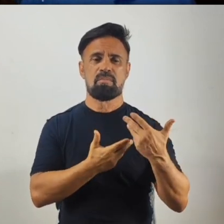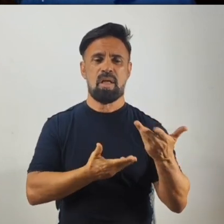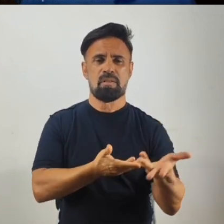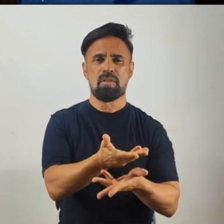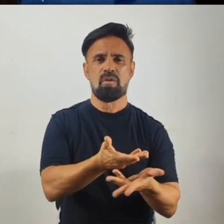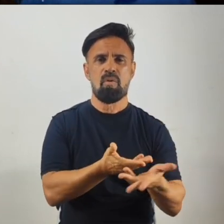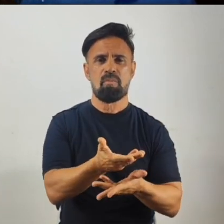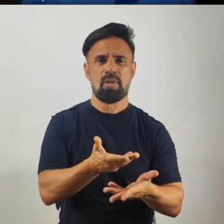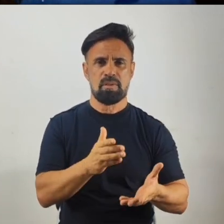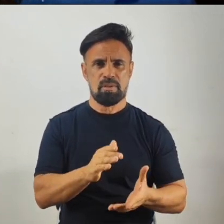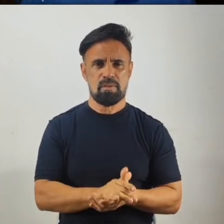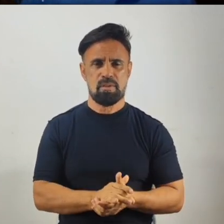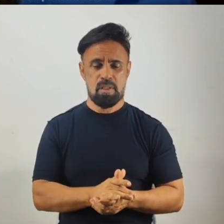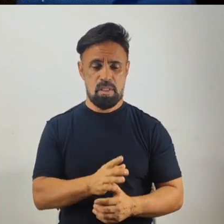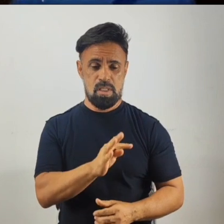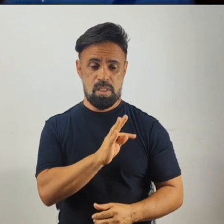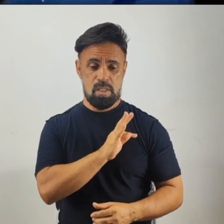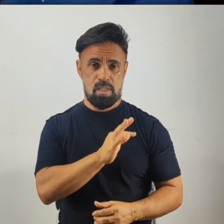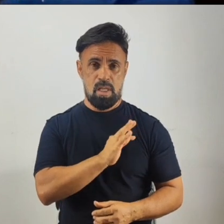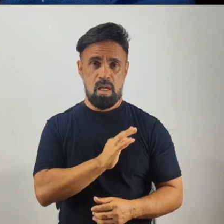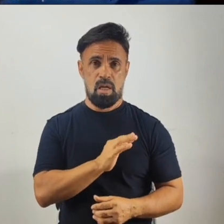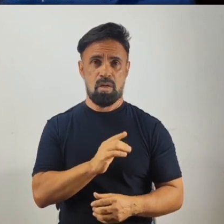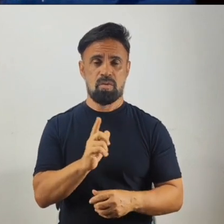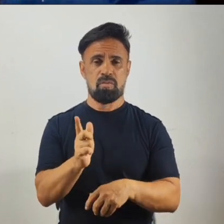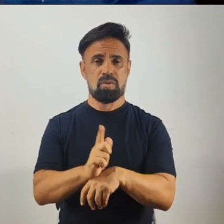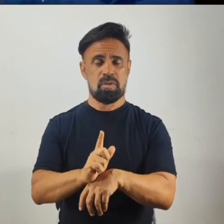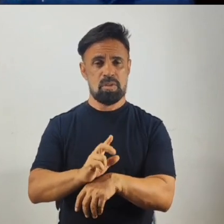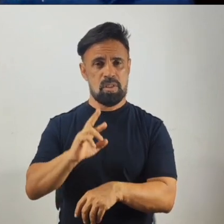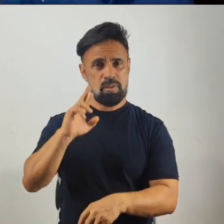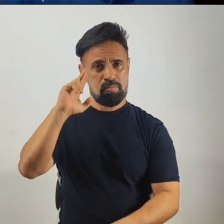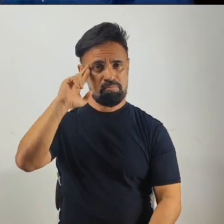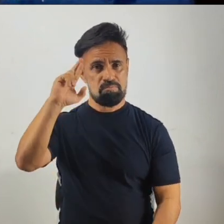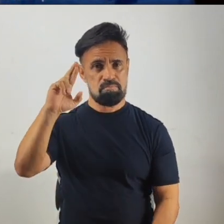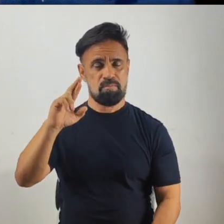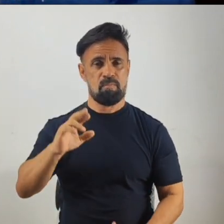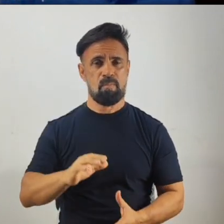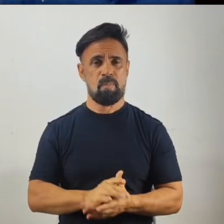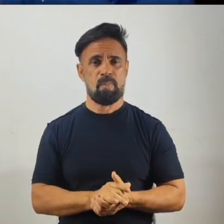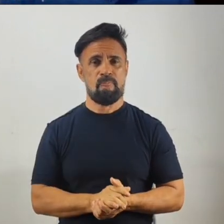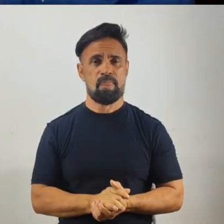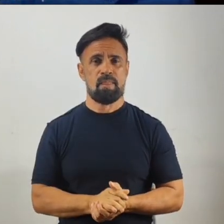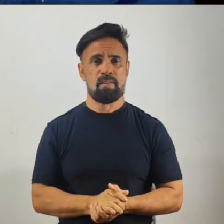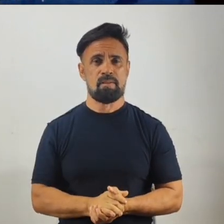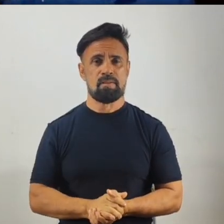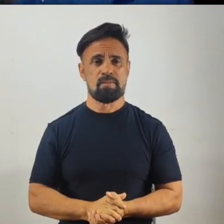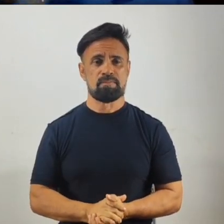a responsabilidade compartilhada do responsável técnico e da direção.